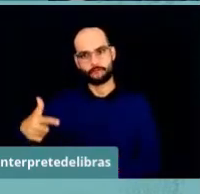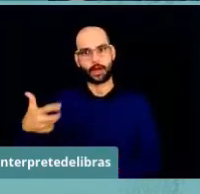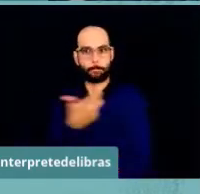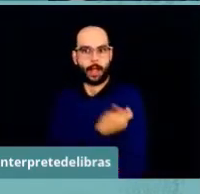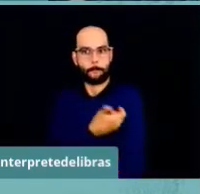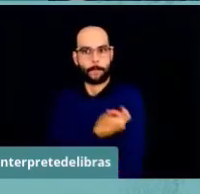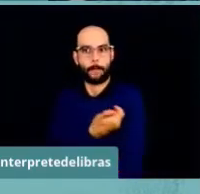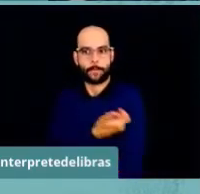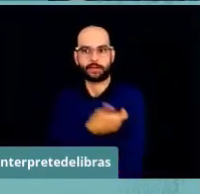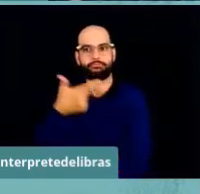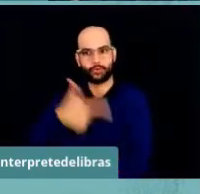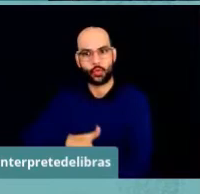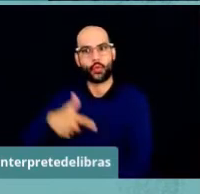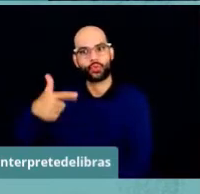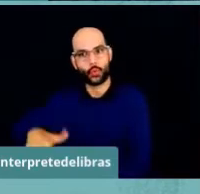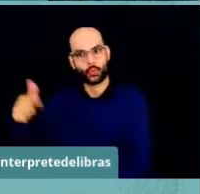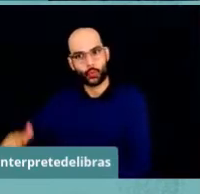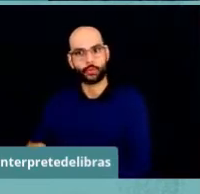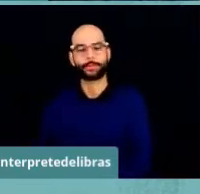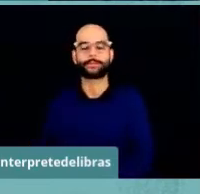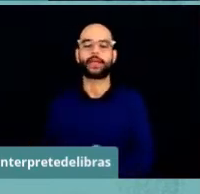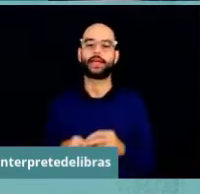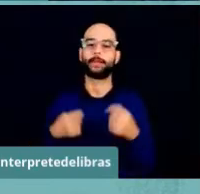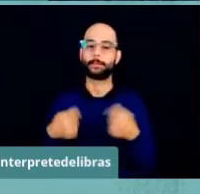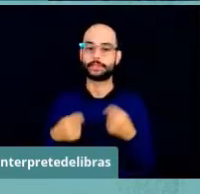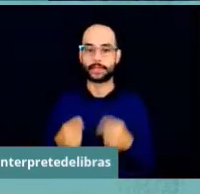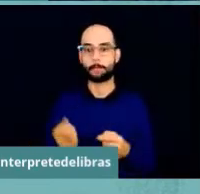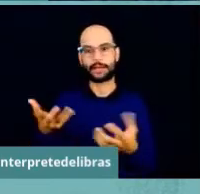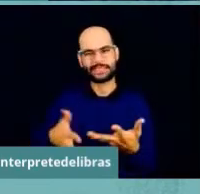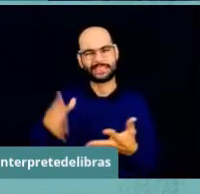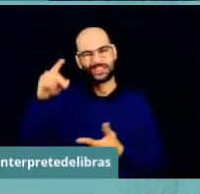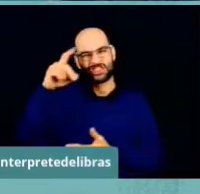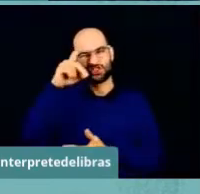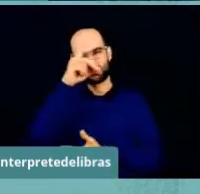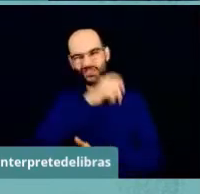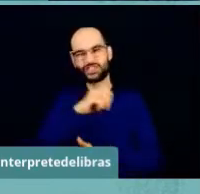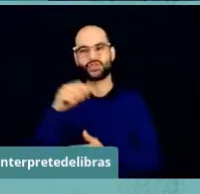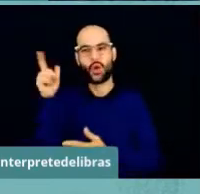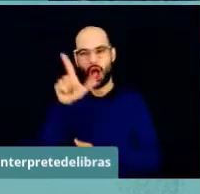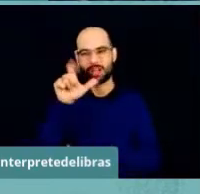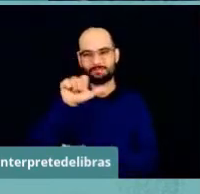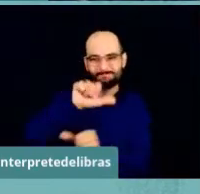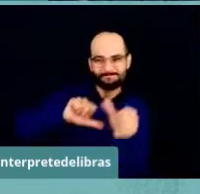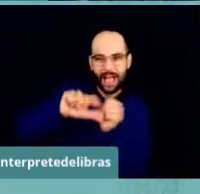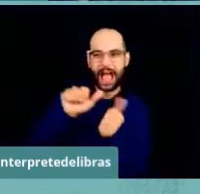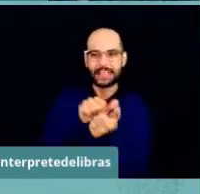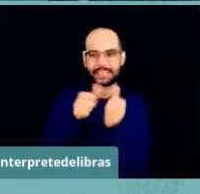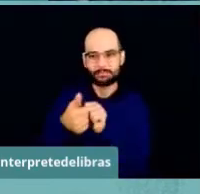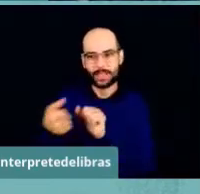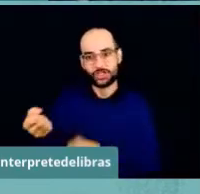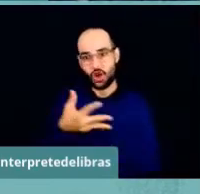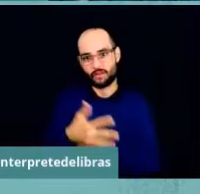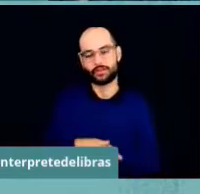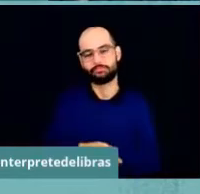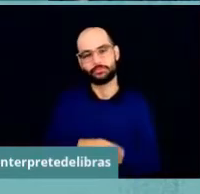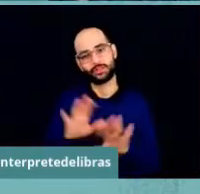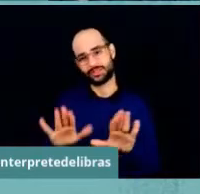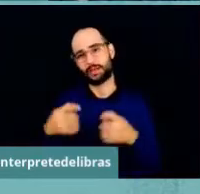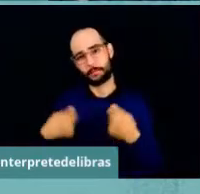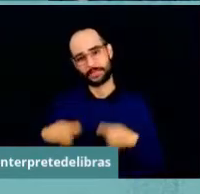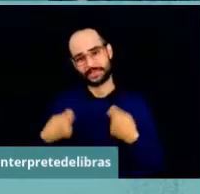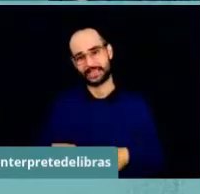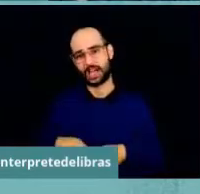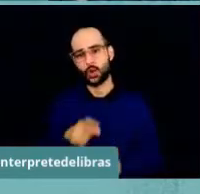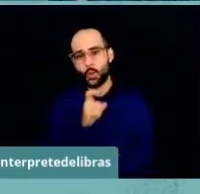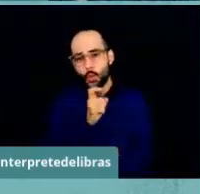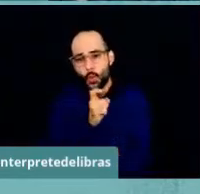mais complexa para ser atualizada, e aí a gente também tem uma questão de estabilidade em geladeira. Então, são todas coisas